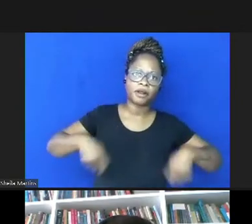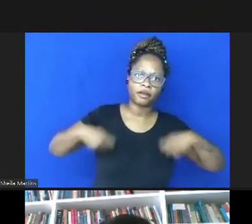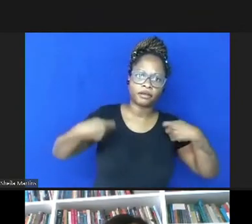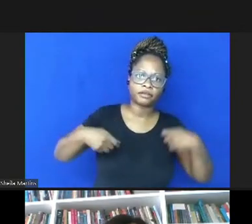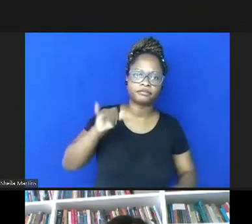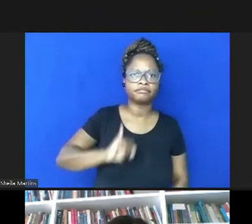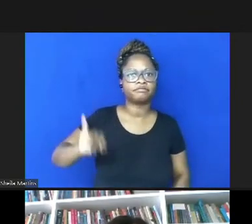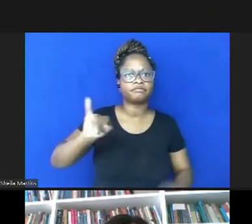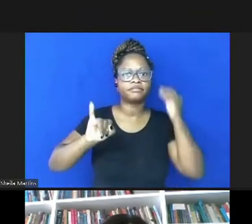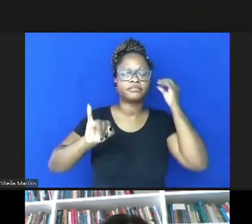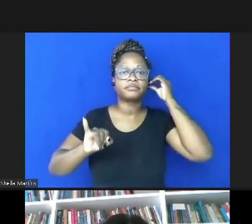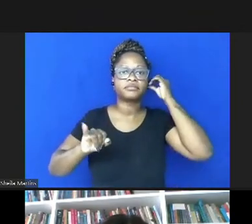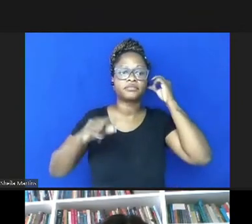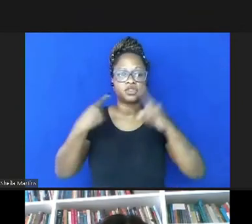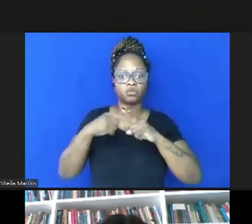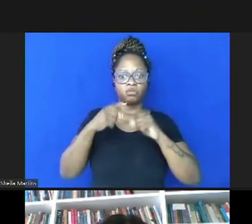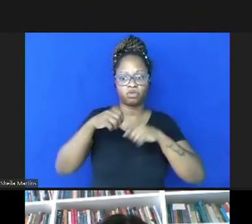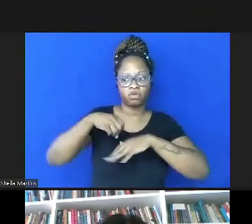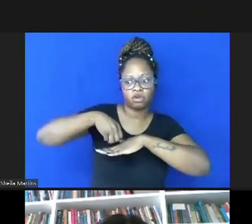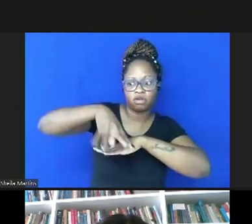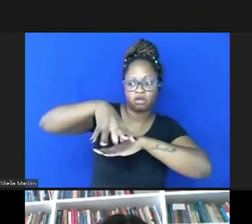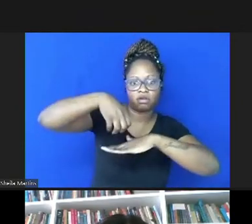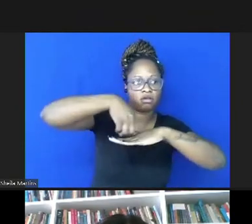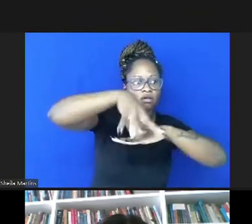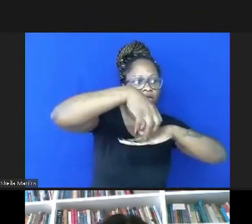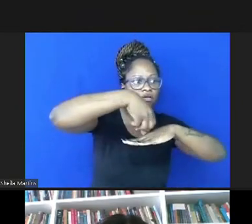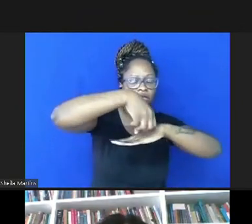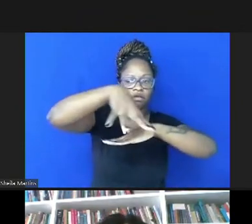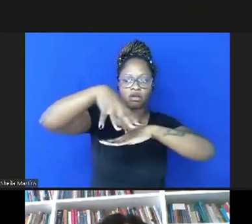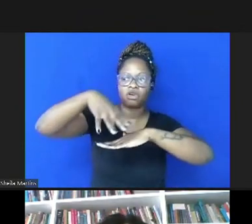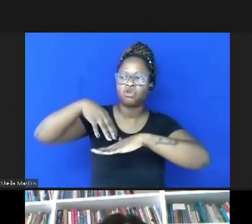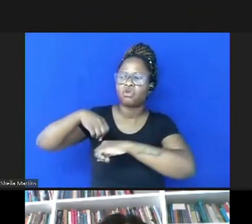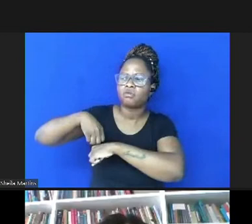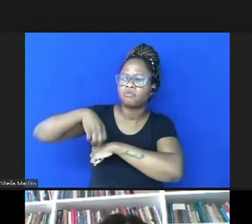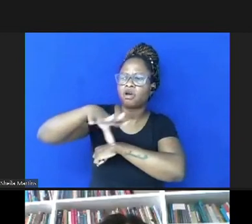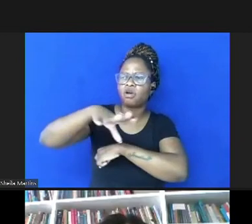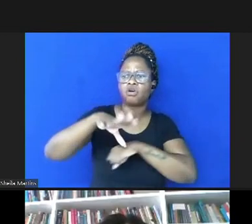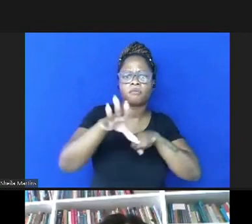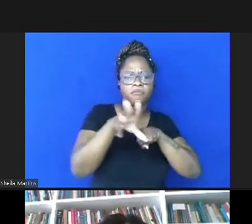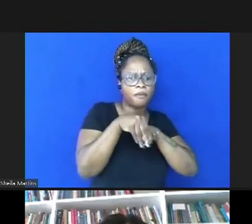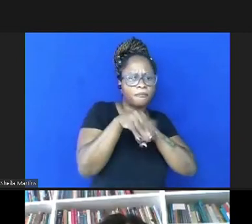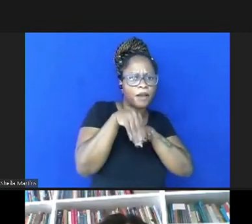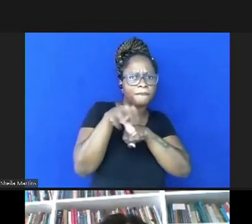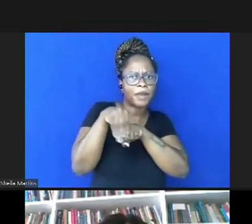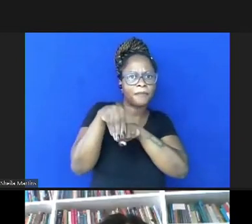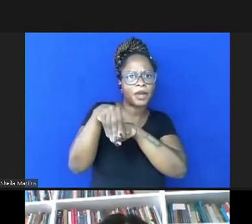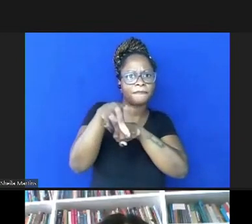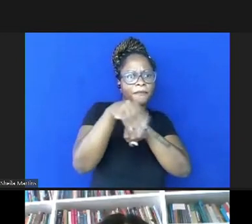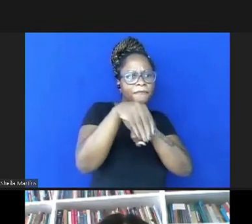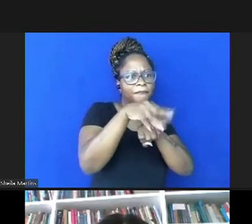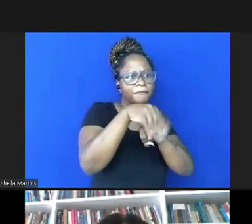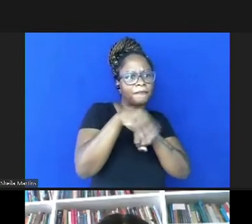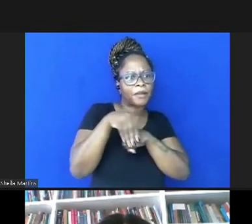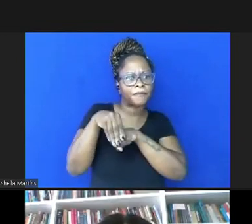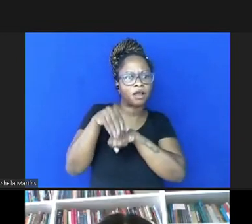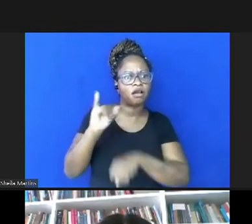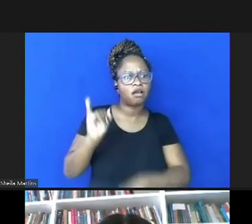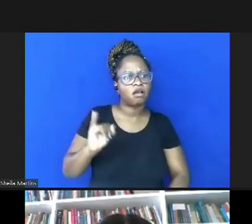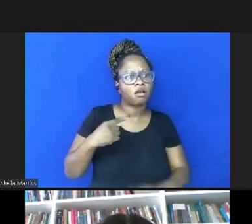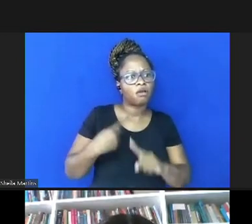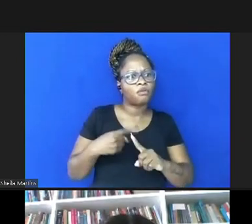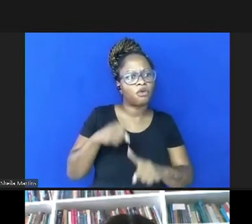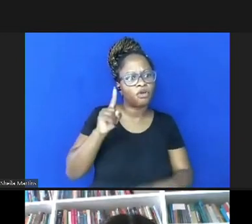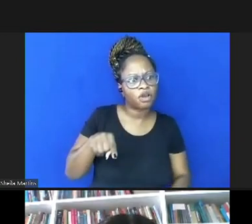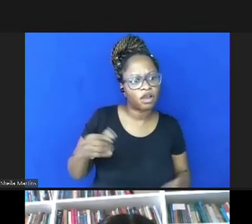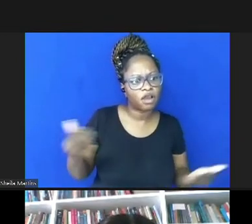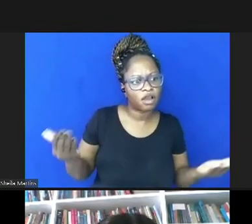que transmitem elementos de conhecimento que são cruciais. É muito importante